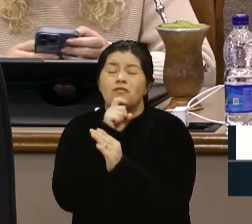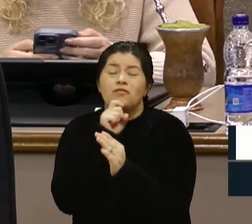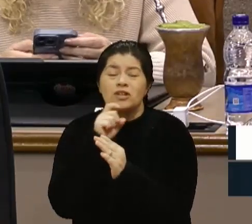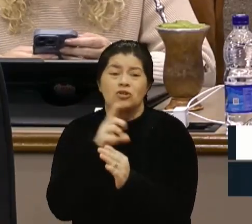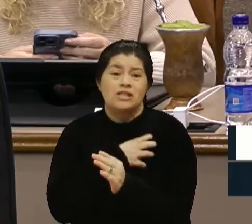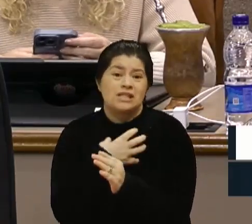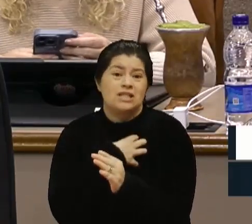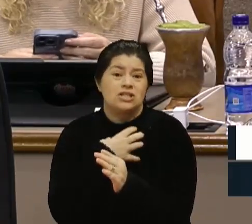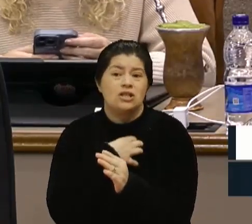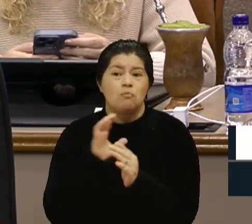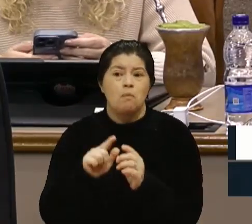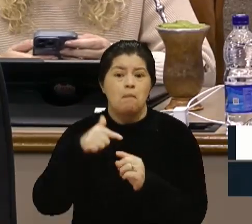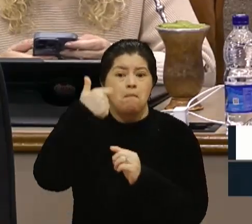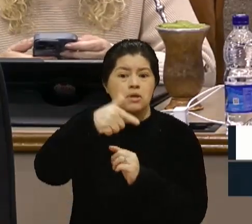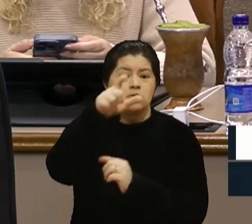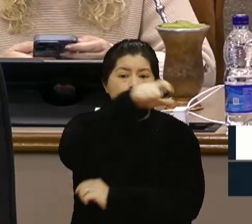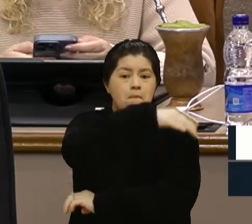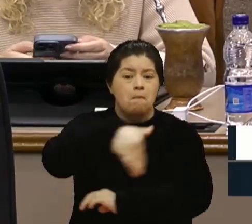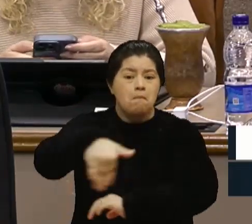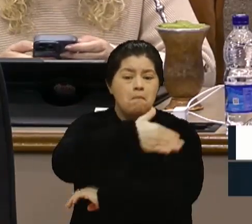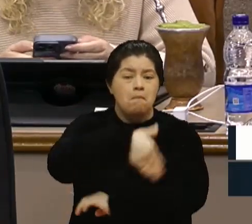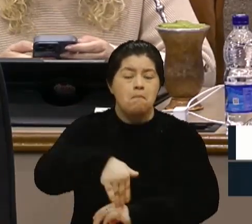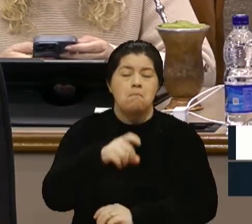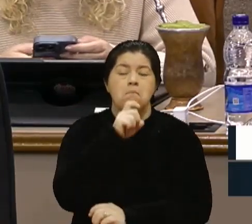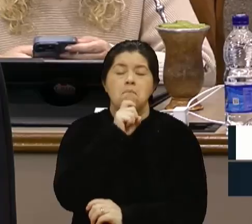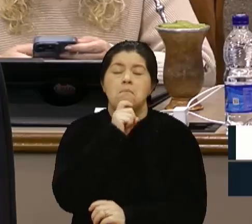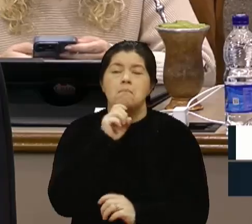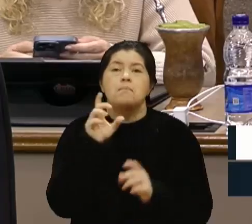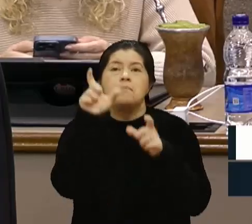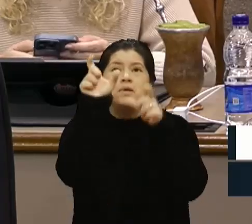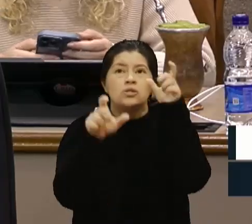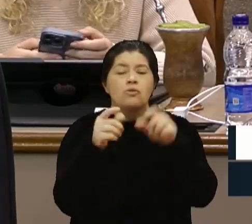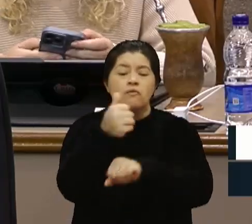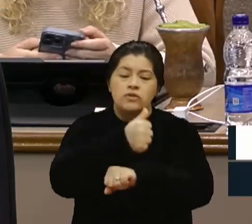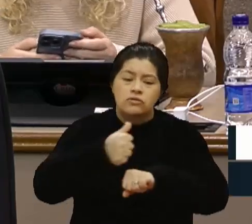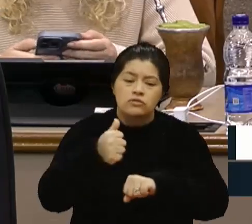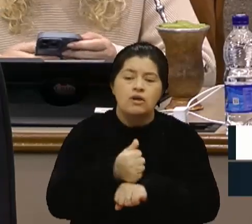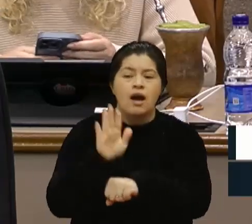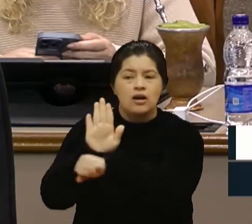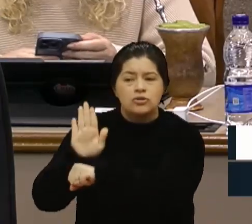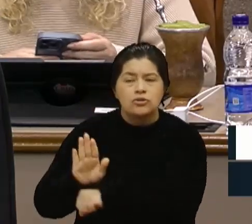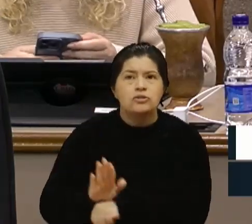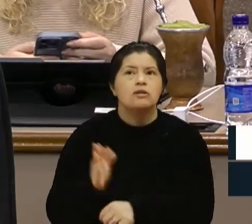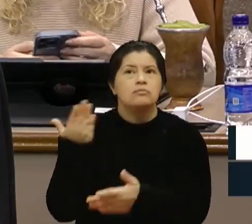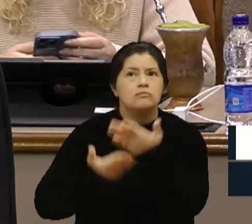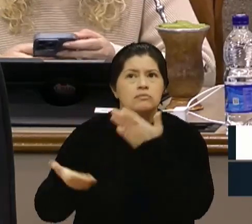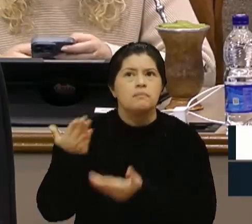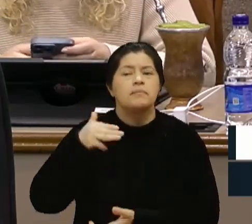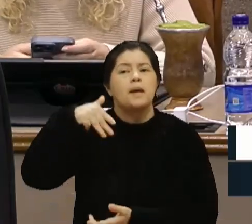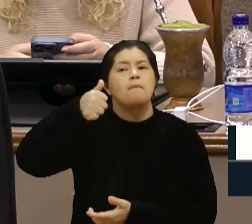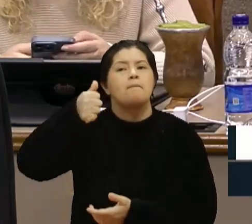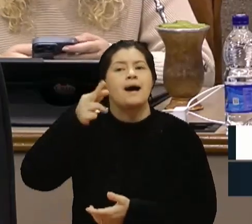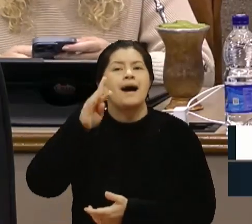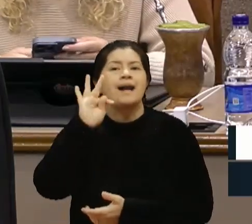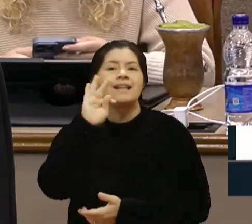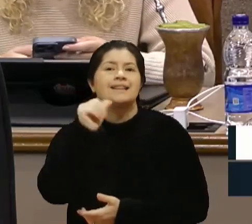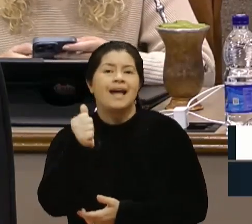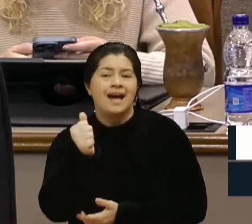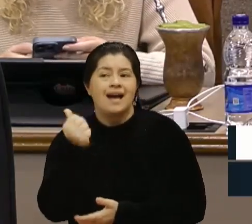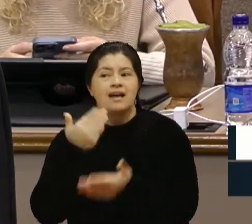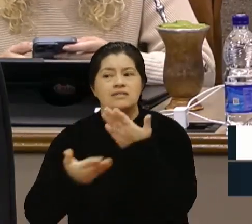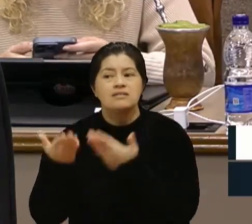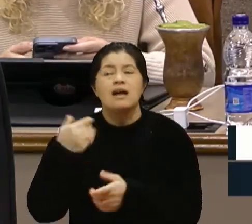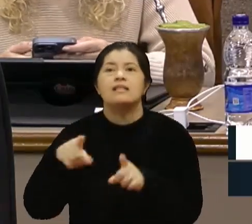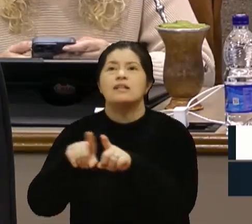Então, parabenizar a sua secretaria, as pessoas que estão ali, os profissionais que estão atendendo, principalmente a Marta, que me atendeu essa semana, né? A